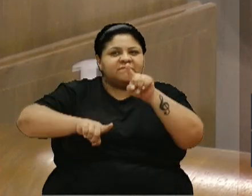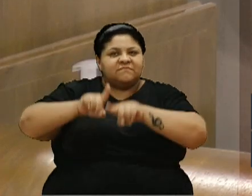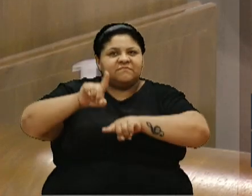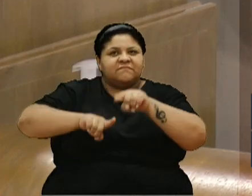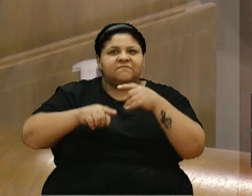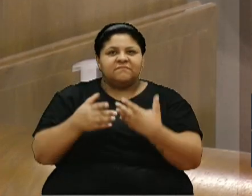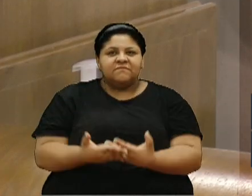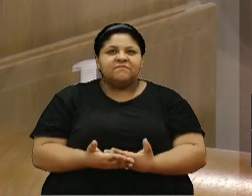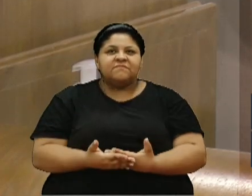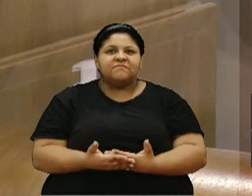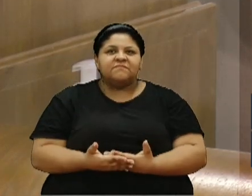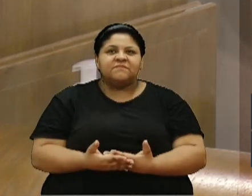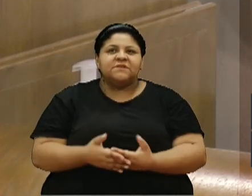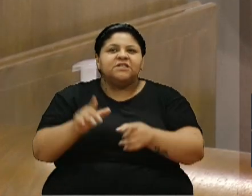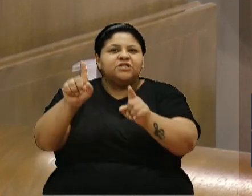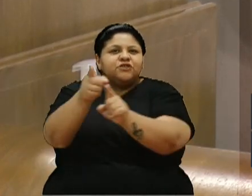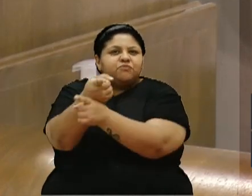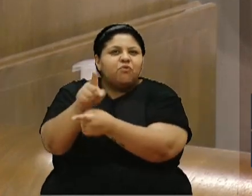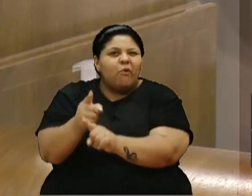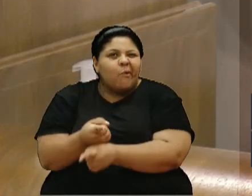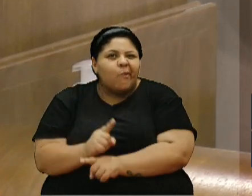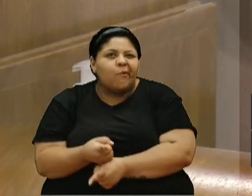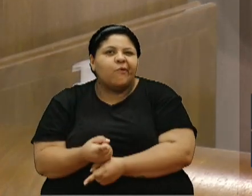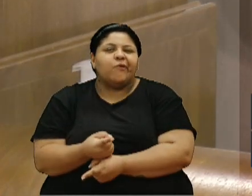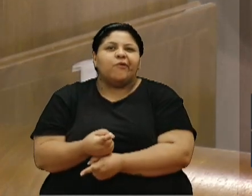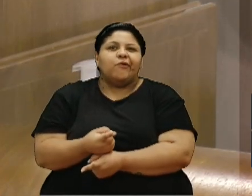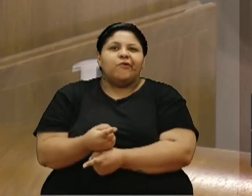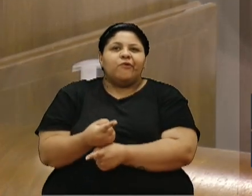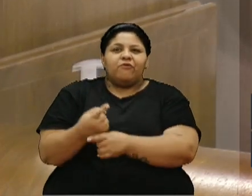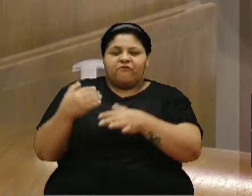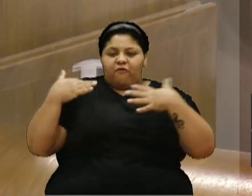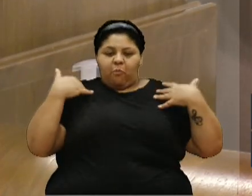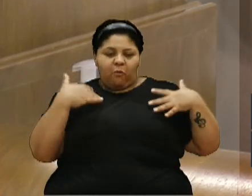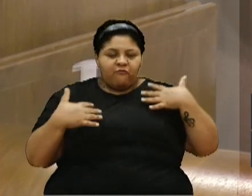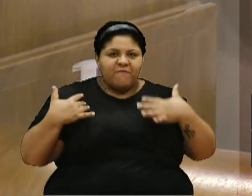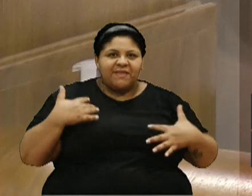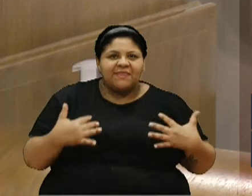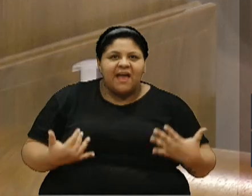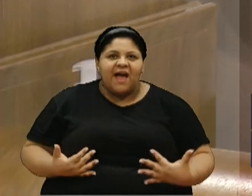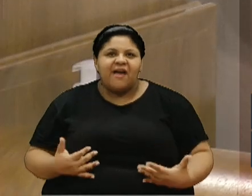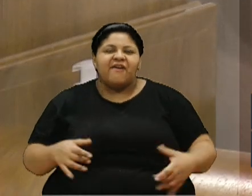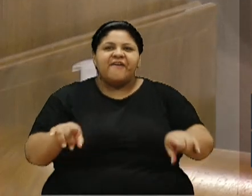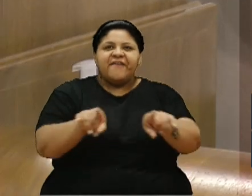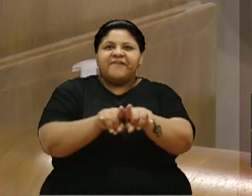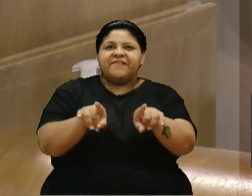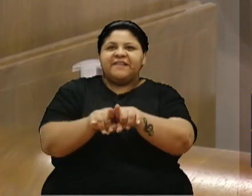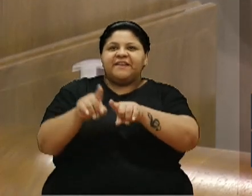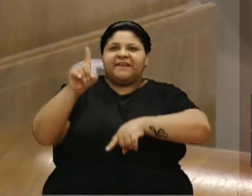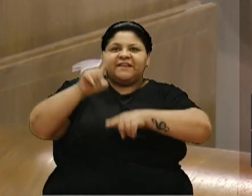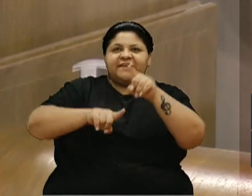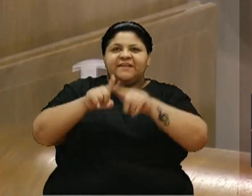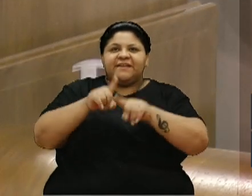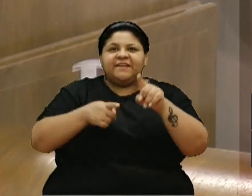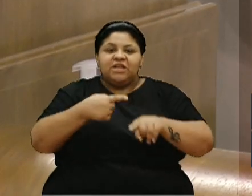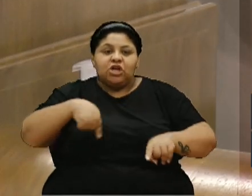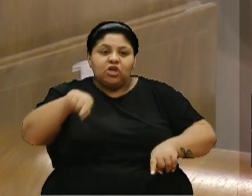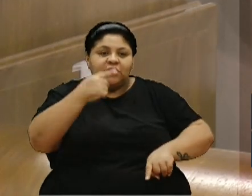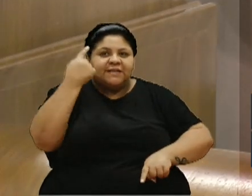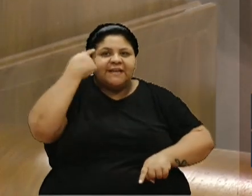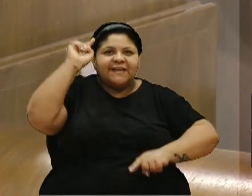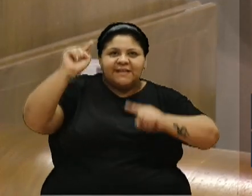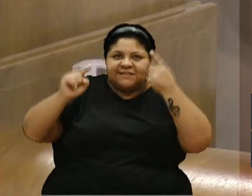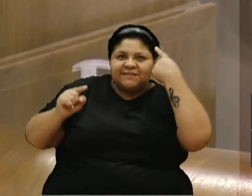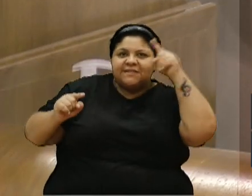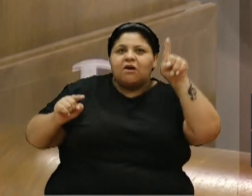atividades de música, que vão mexer o corpo, a gente vai ter atividade que vai lidar com a nossa parte